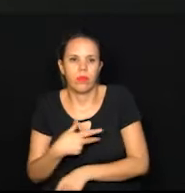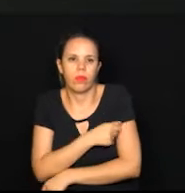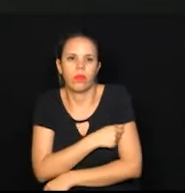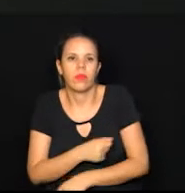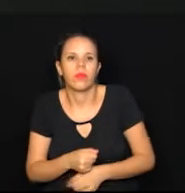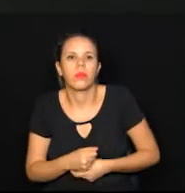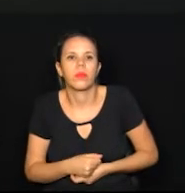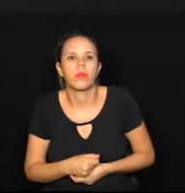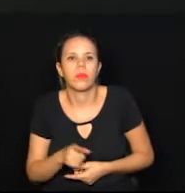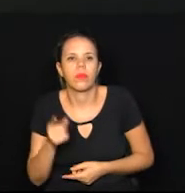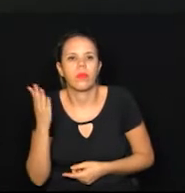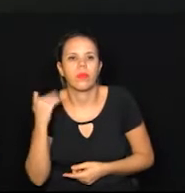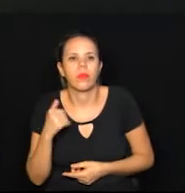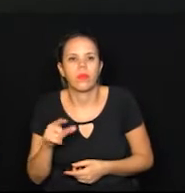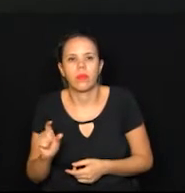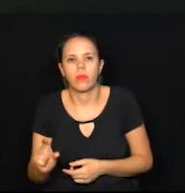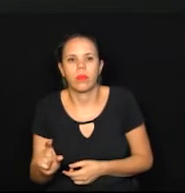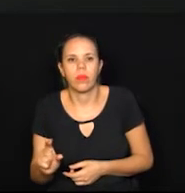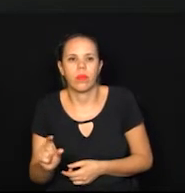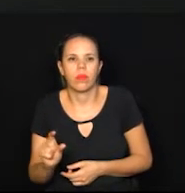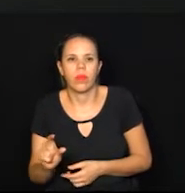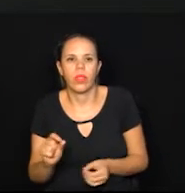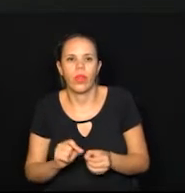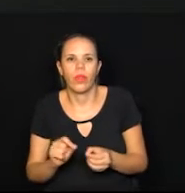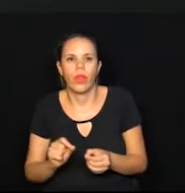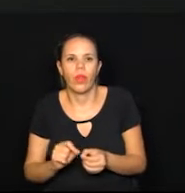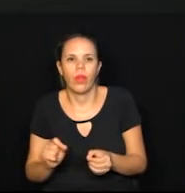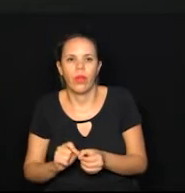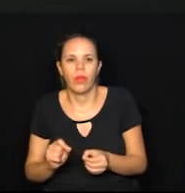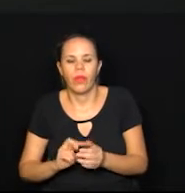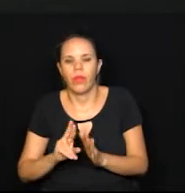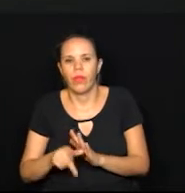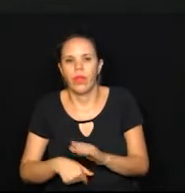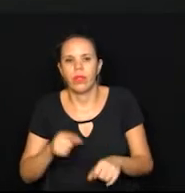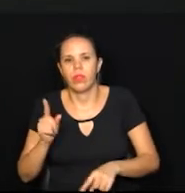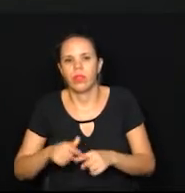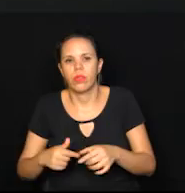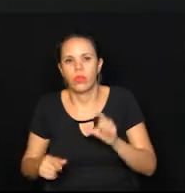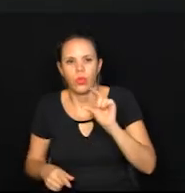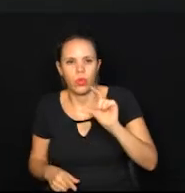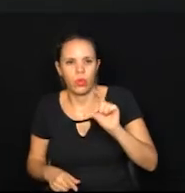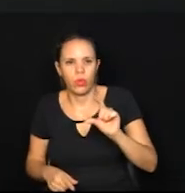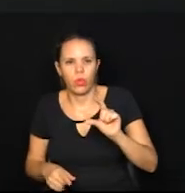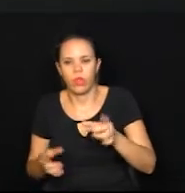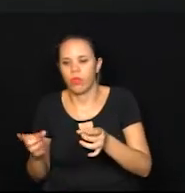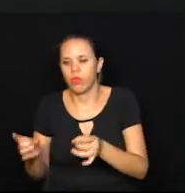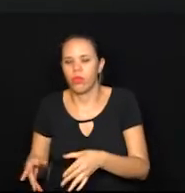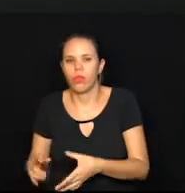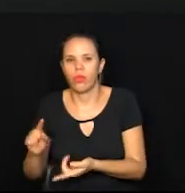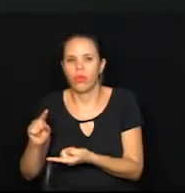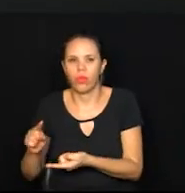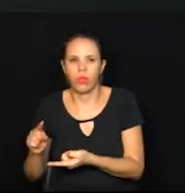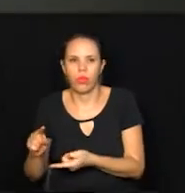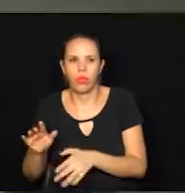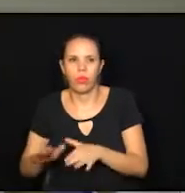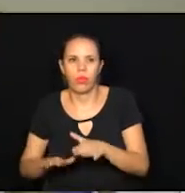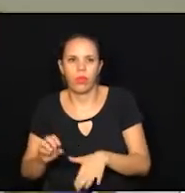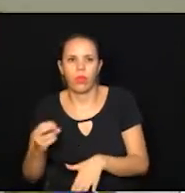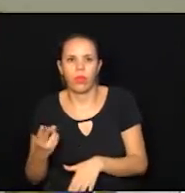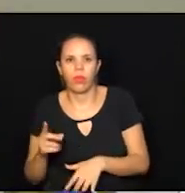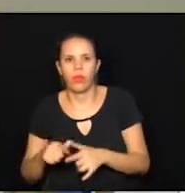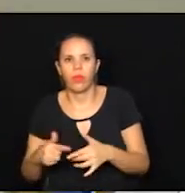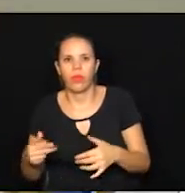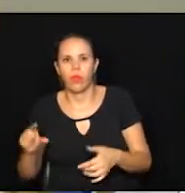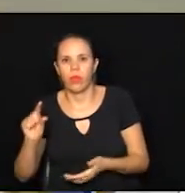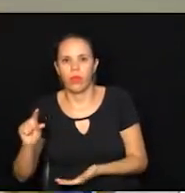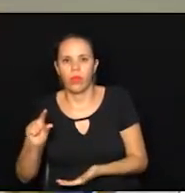vacinas. Você sabe que o frasco ele é feito para várias doses e às vezes acaba sobrando aquelas doses ou vários